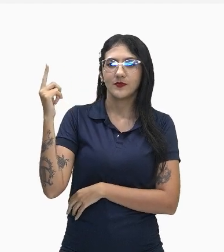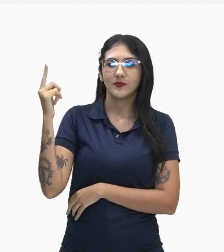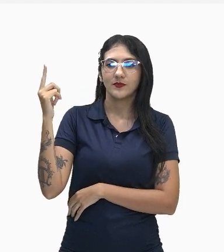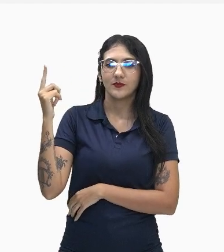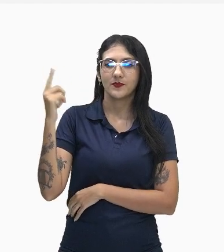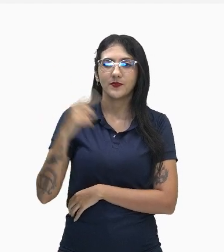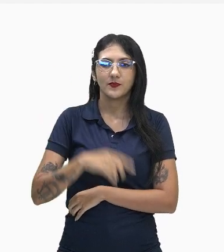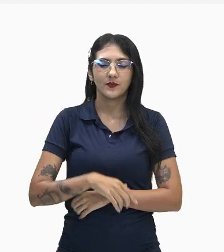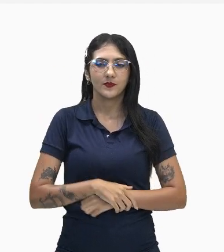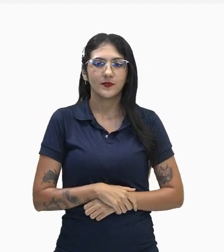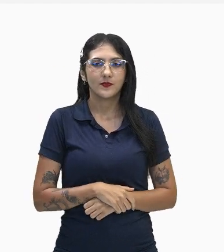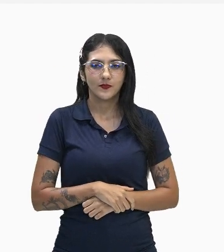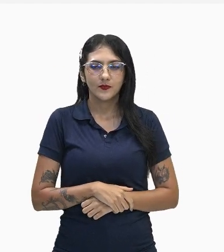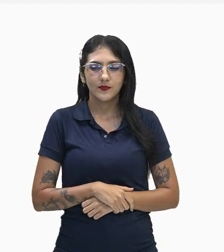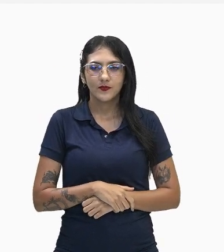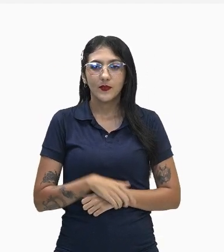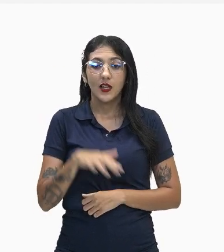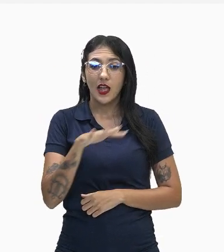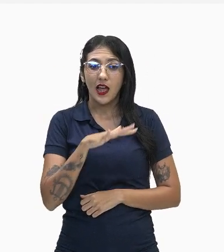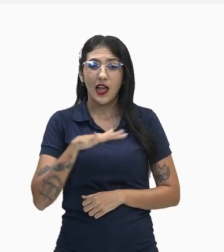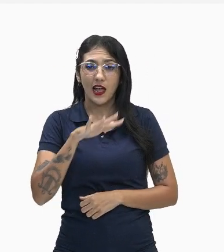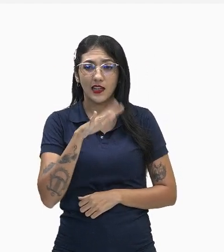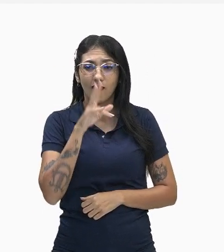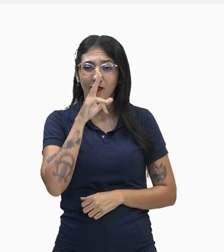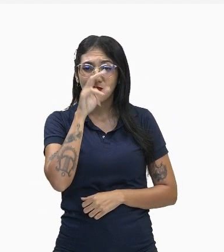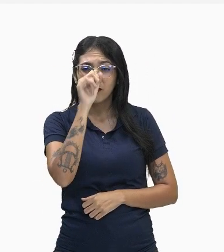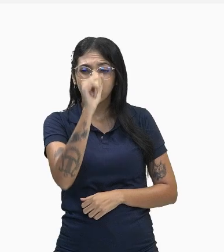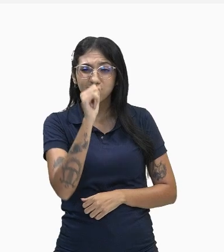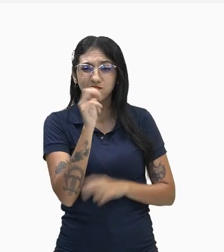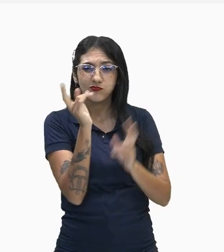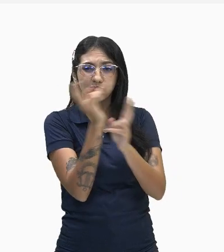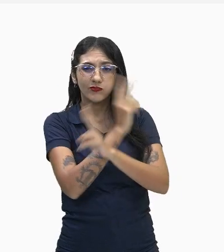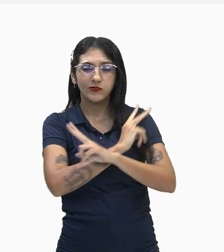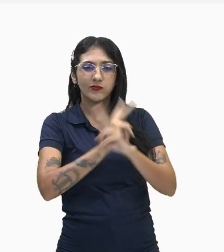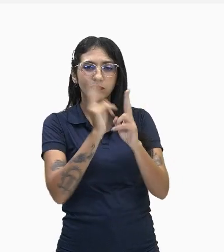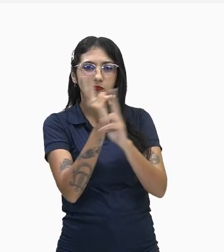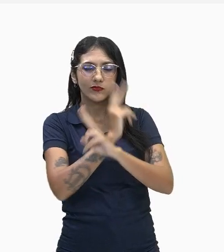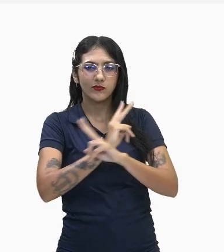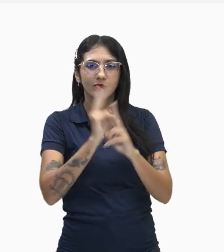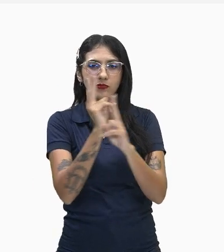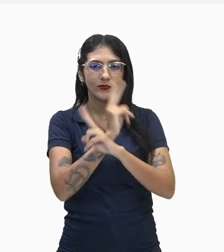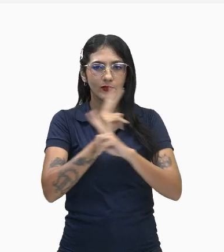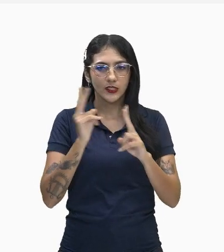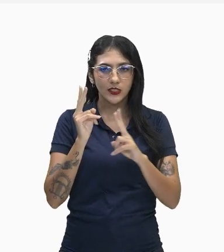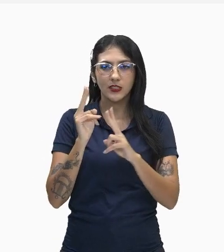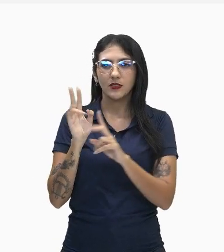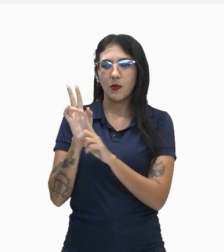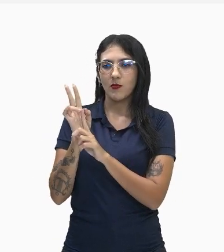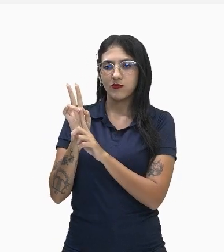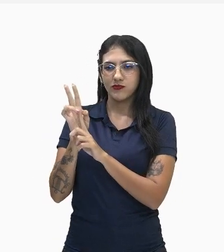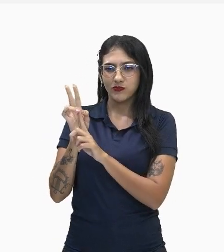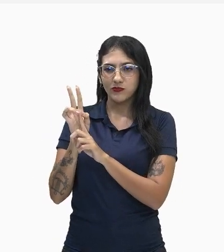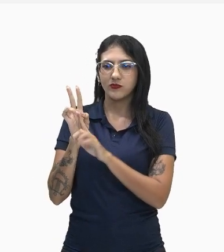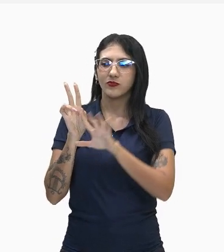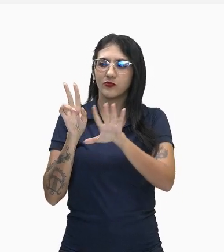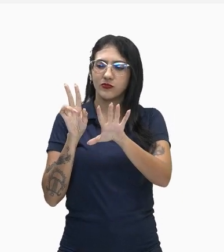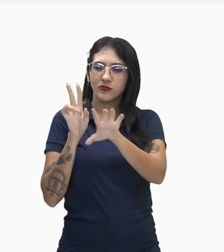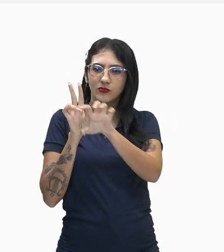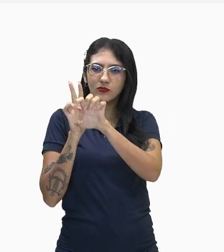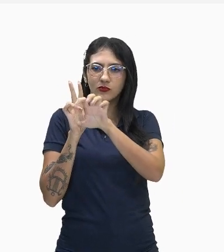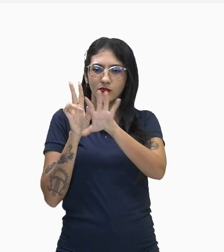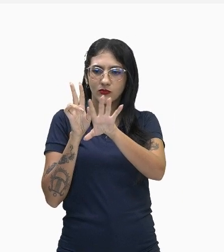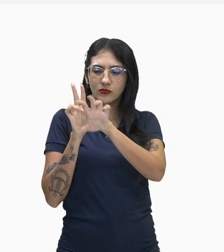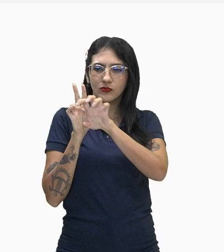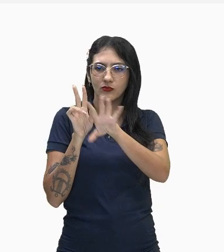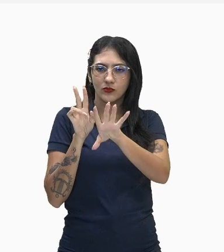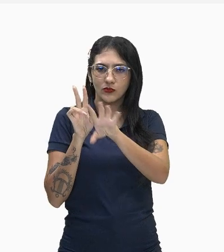né? Onde a força do vento ela vai captar ali, vai ser captada ali através dessas